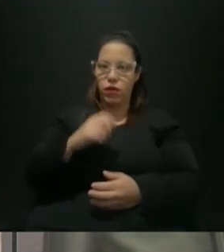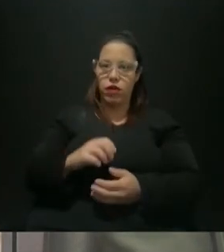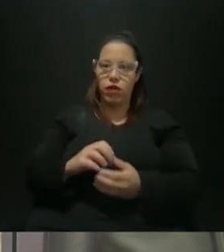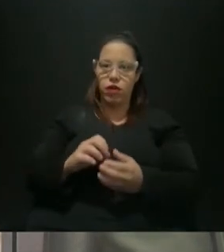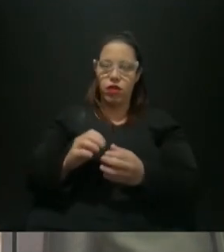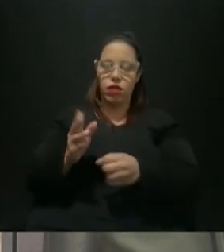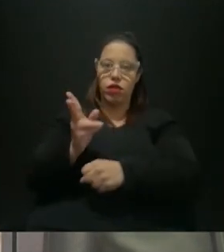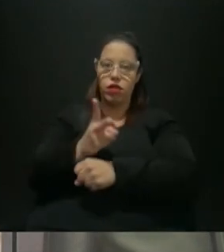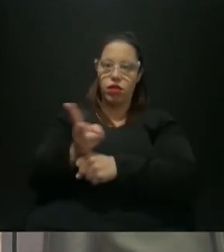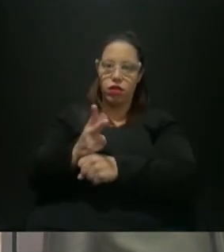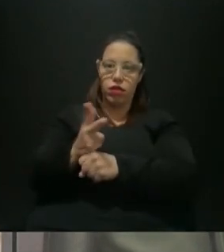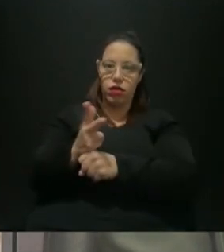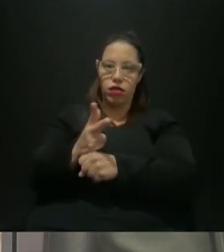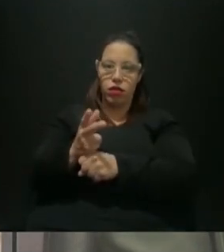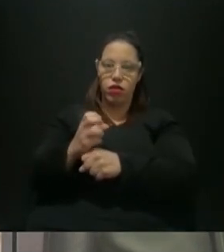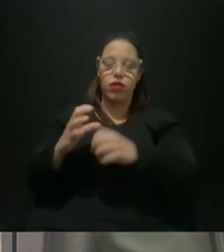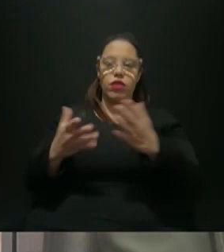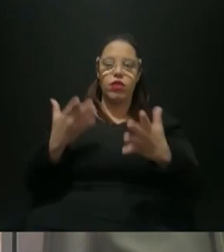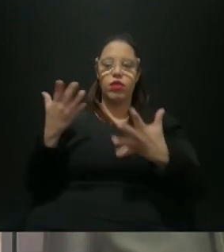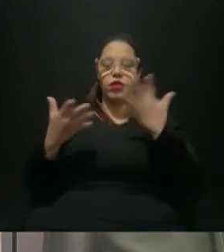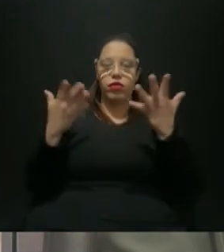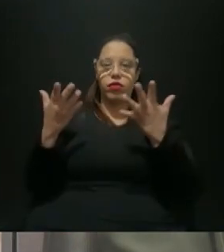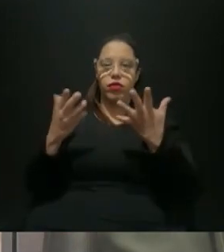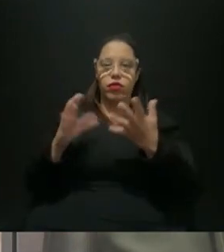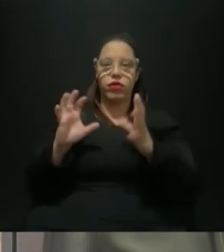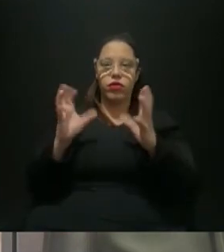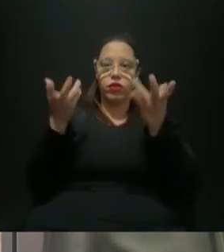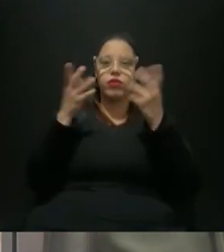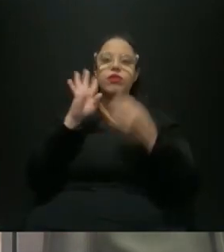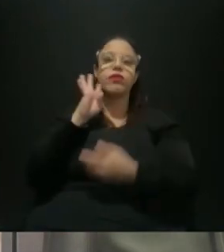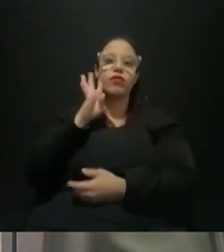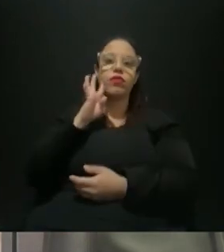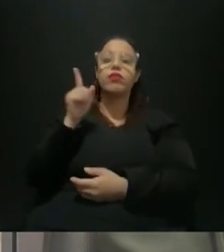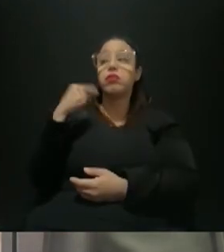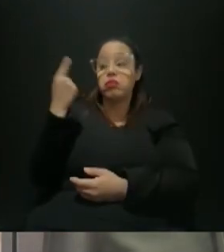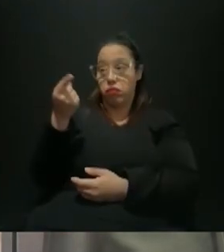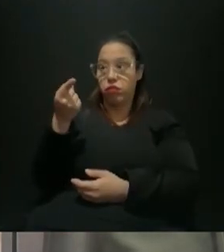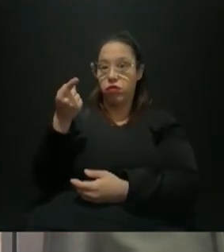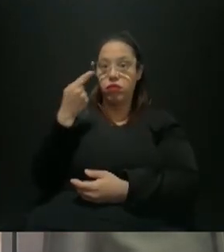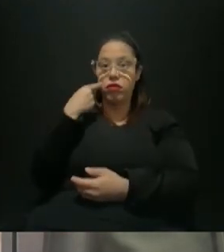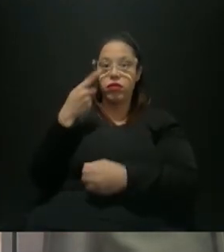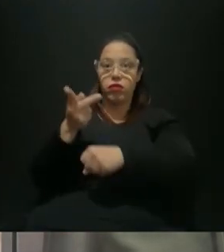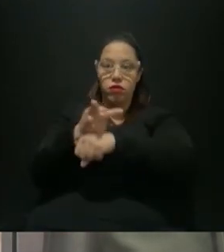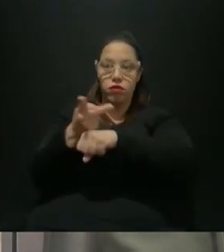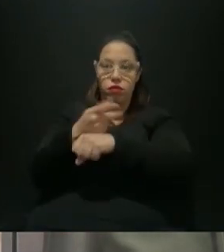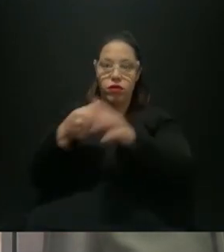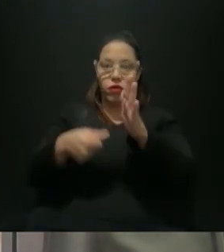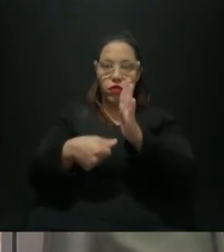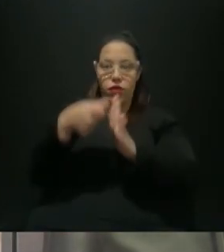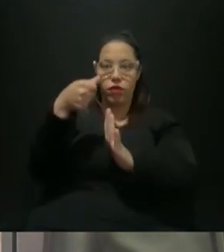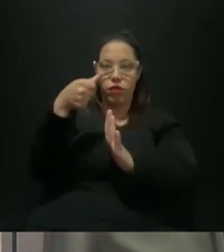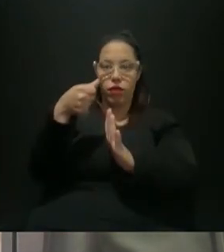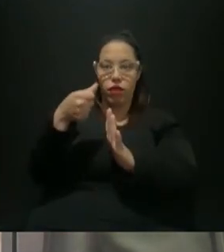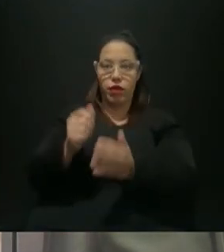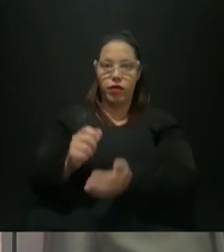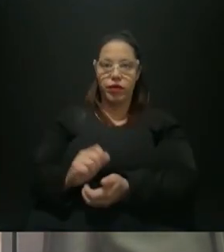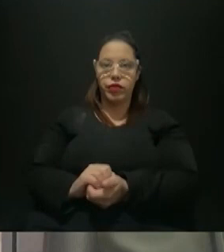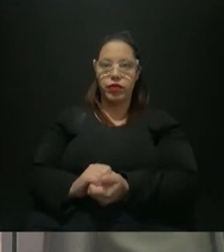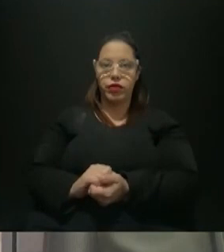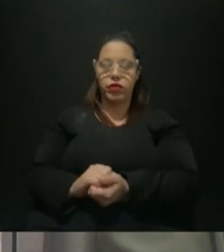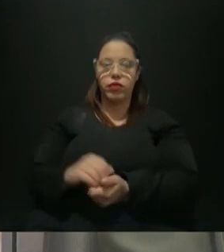algumas campanhas que são super legais. Depois, se vocês quiserem buscar, tem o primeiro que eu acho que é muito legal, diz muito que